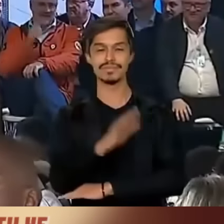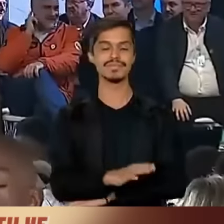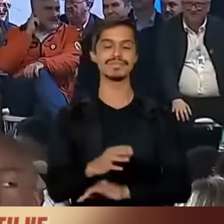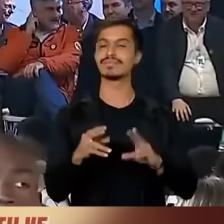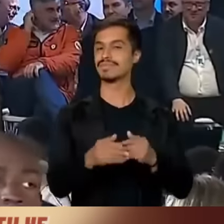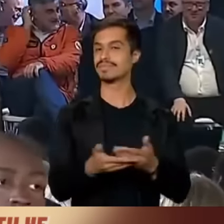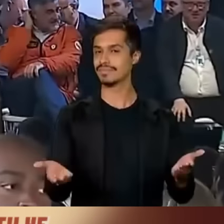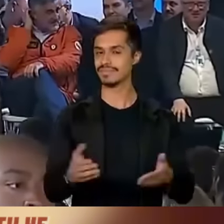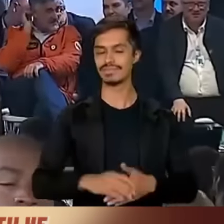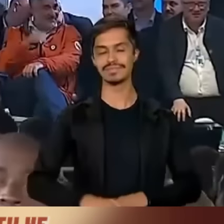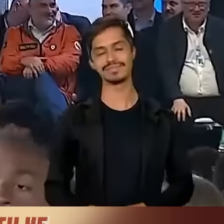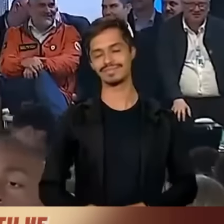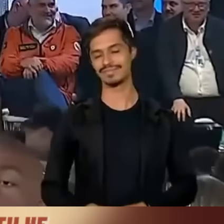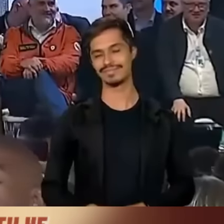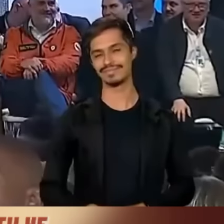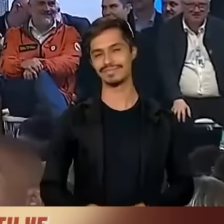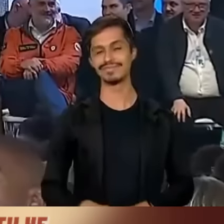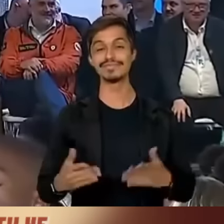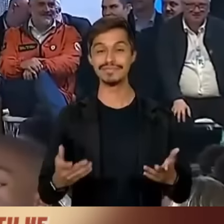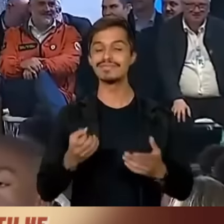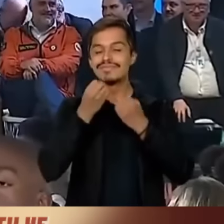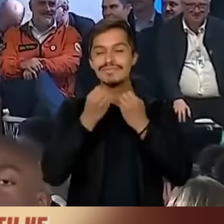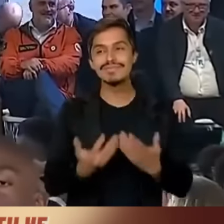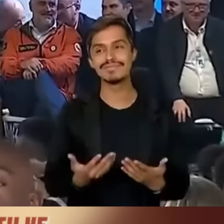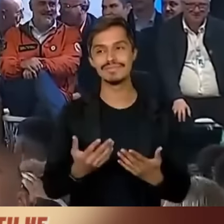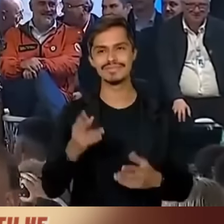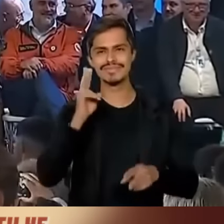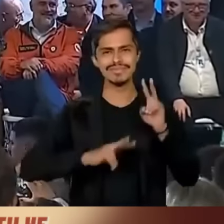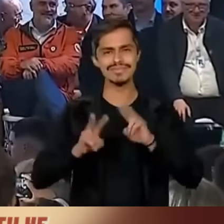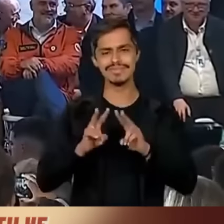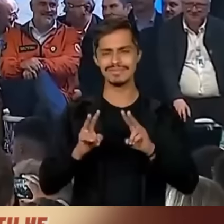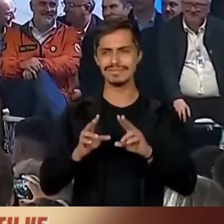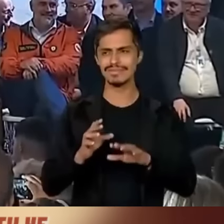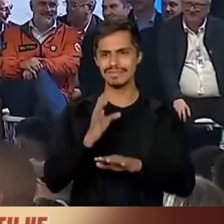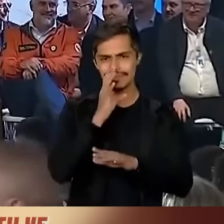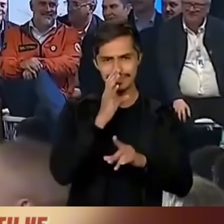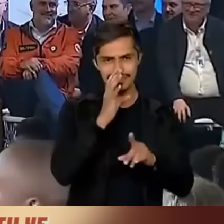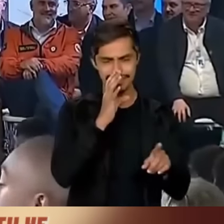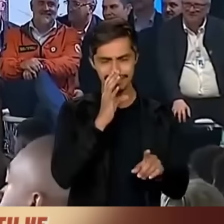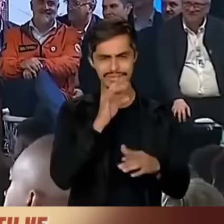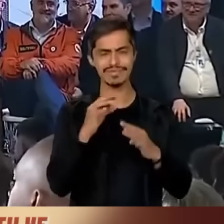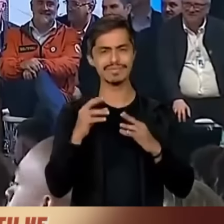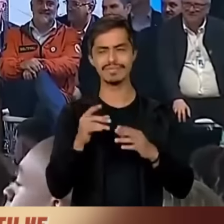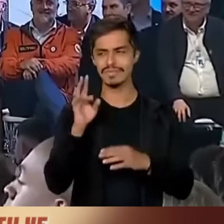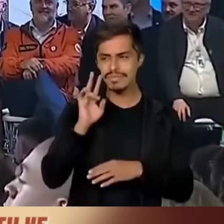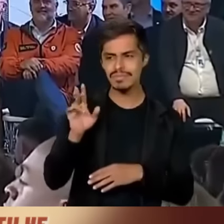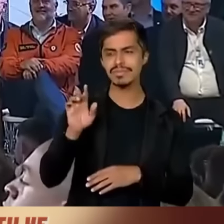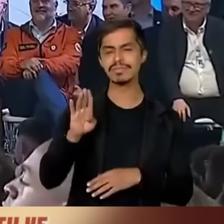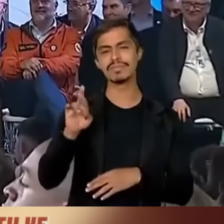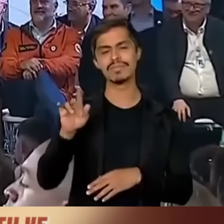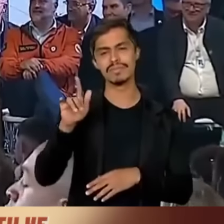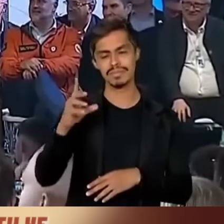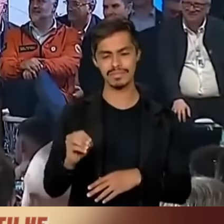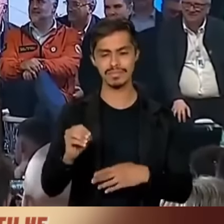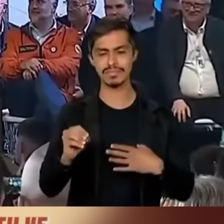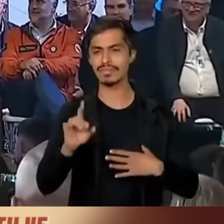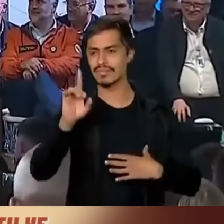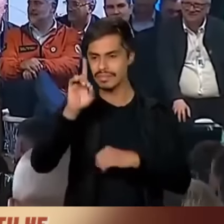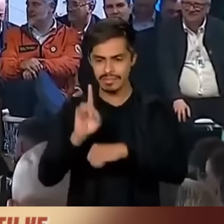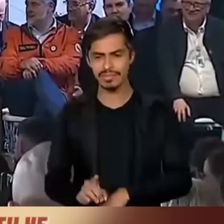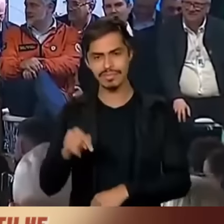Boa tarde. É muito bom ver e ouvindo o Barrichello, diretor